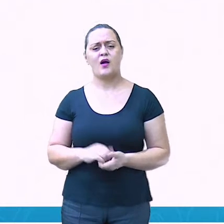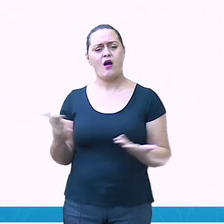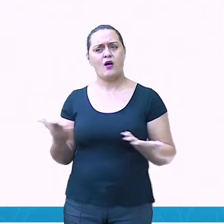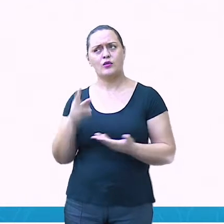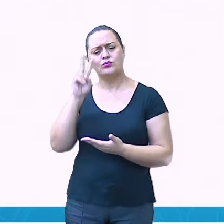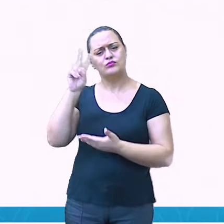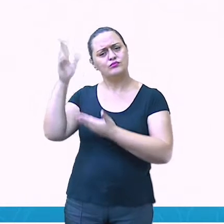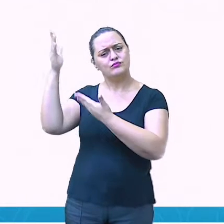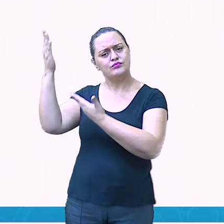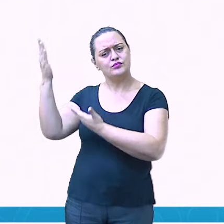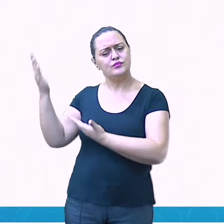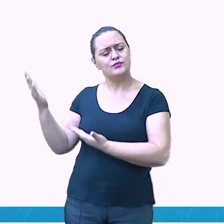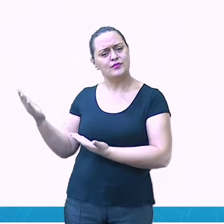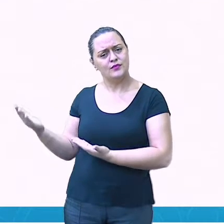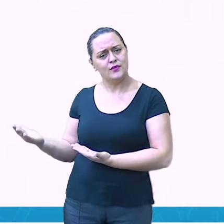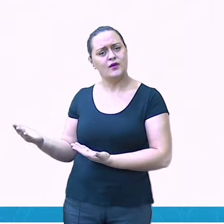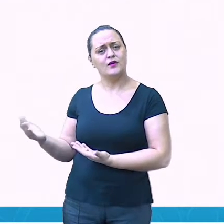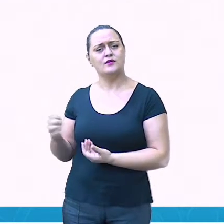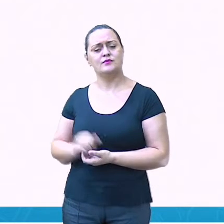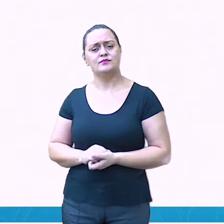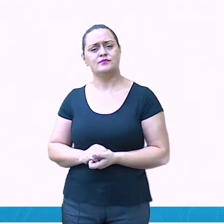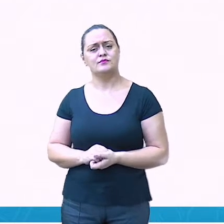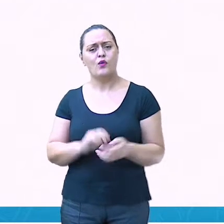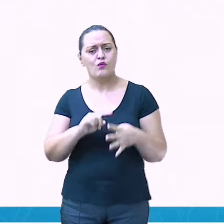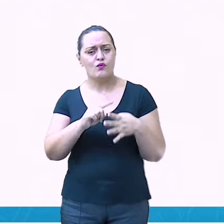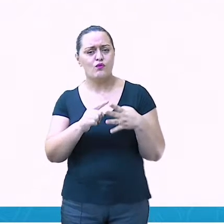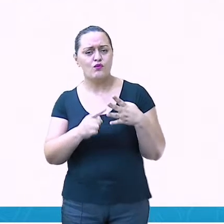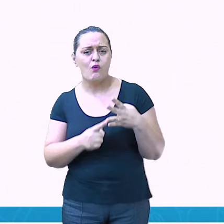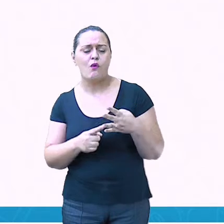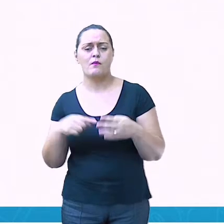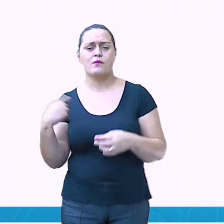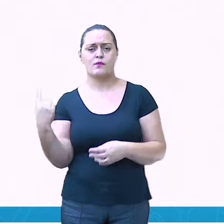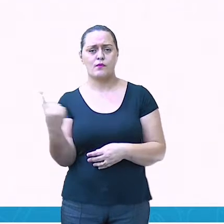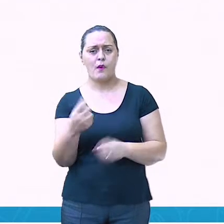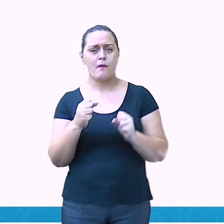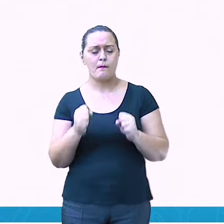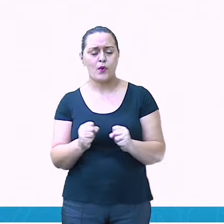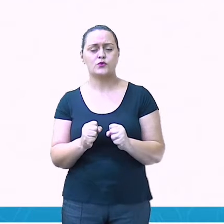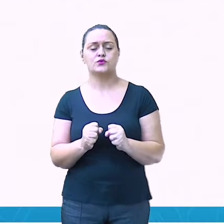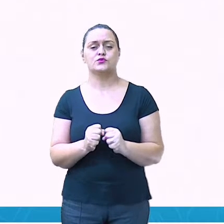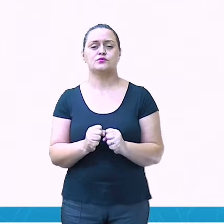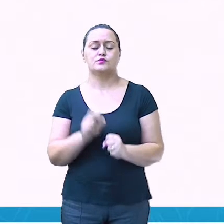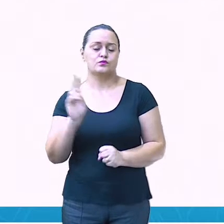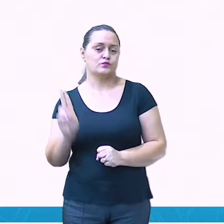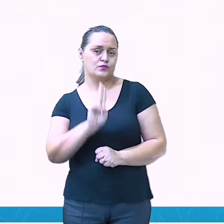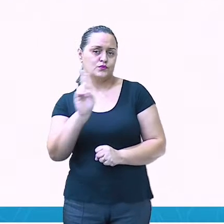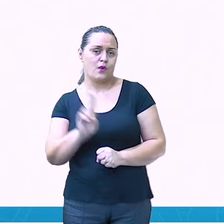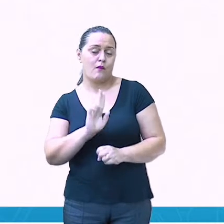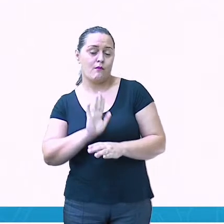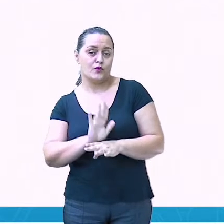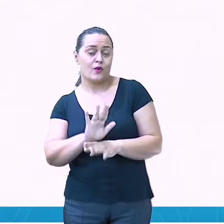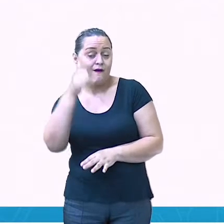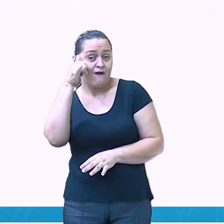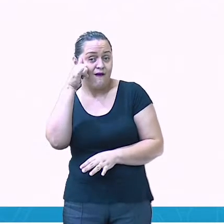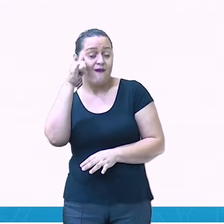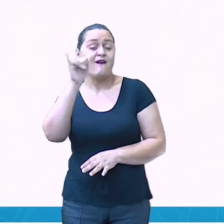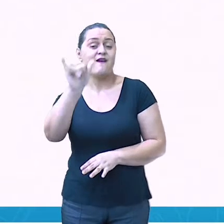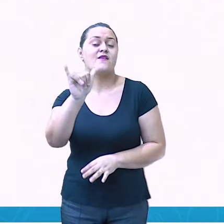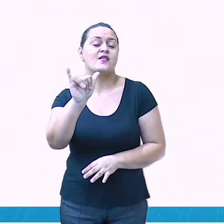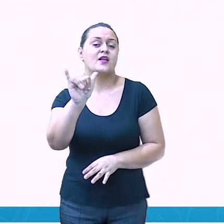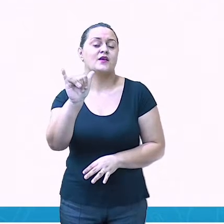pode estar usando para combater essa poluição. Promover uma